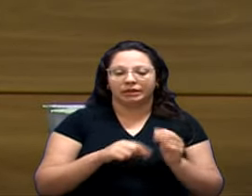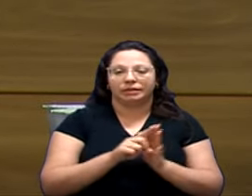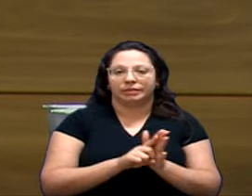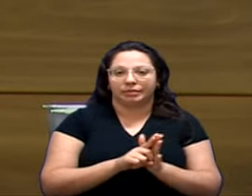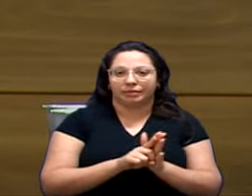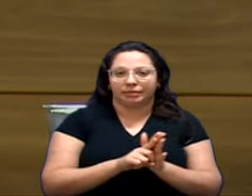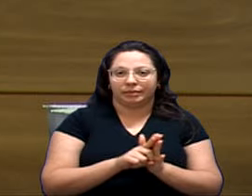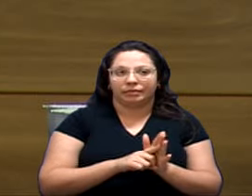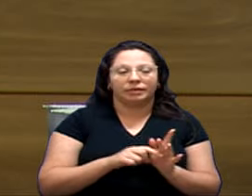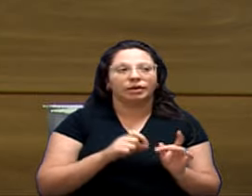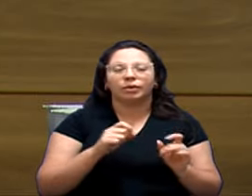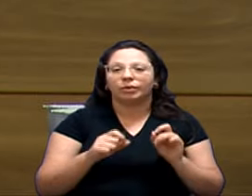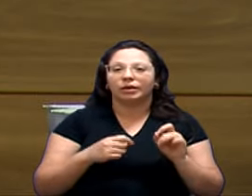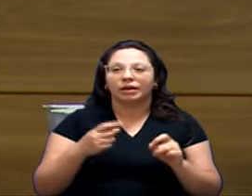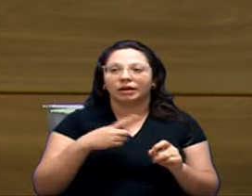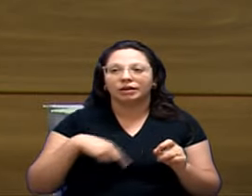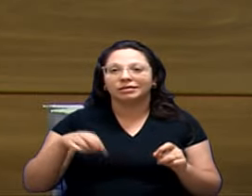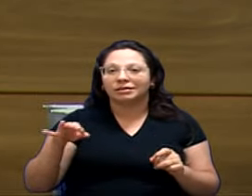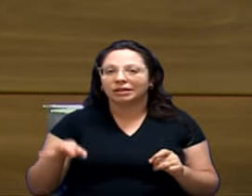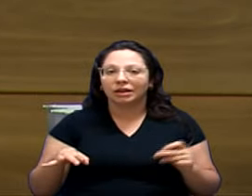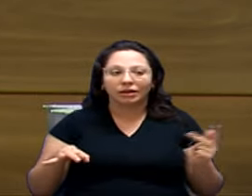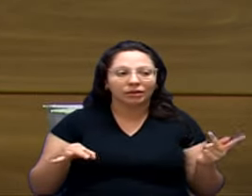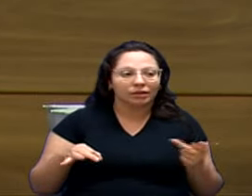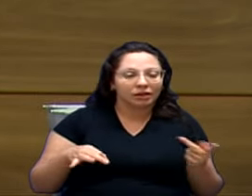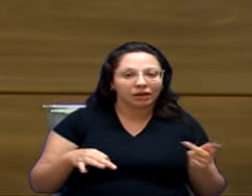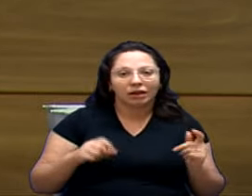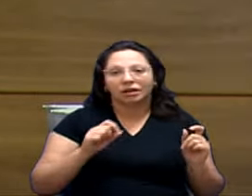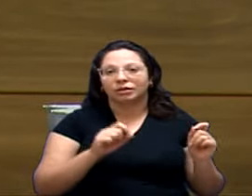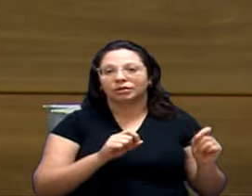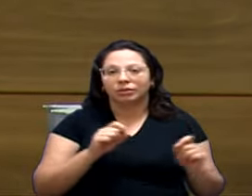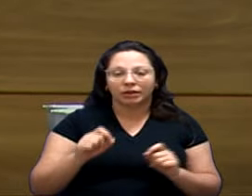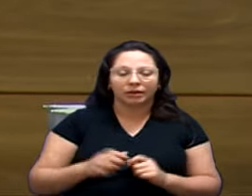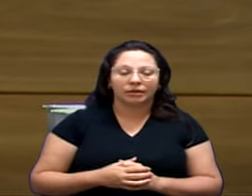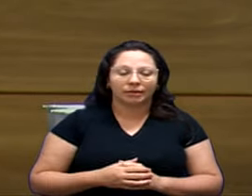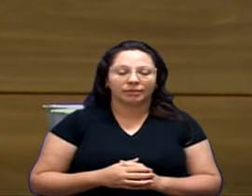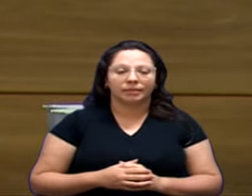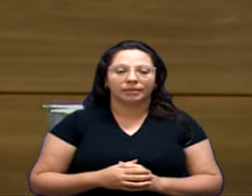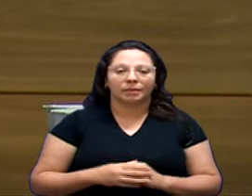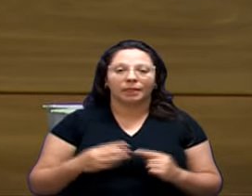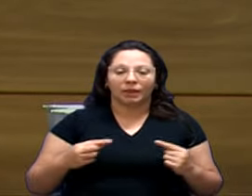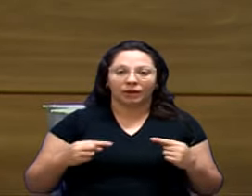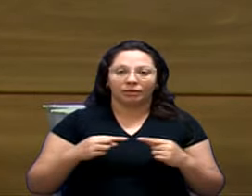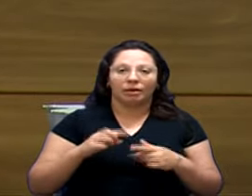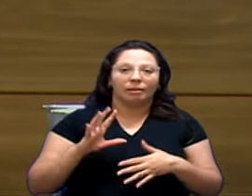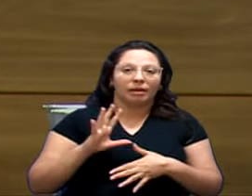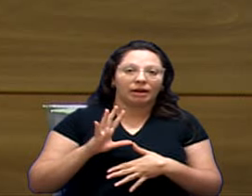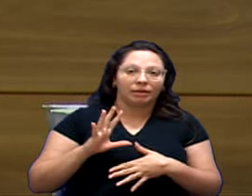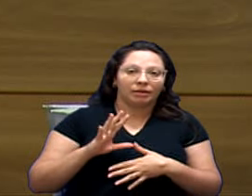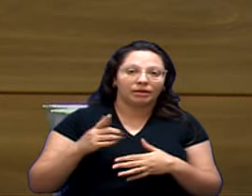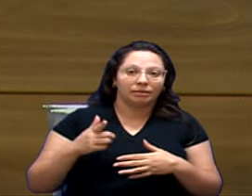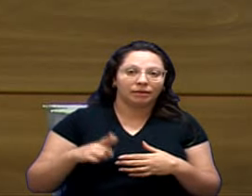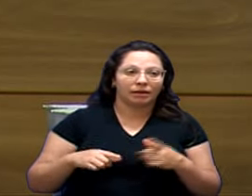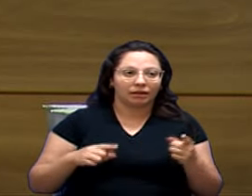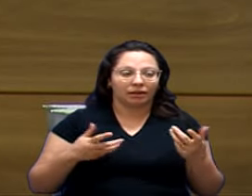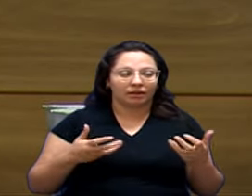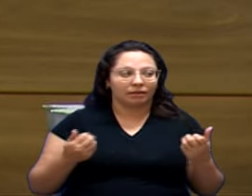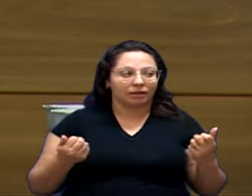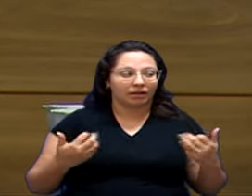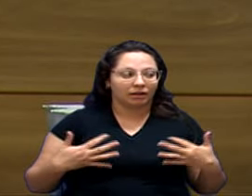diagnóstico do que acertamos do que erramos e do que a gente quer com relação aos mapas thago você quer